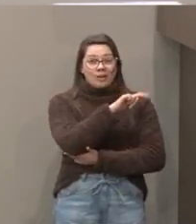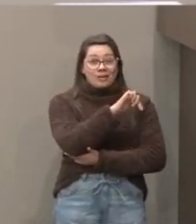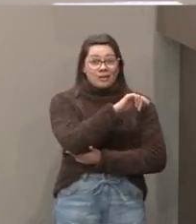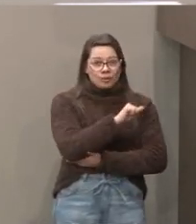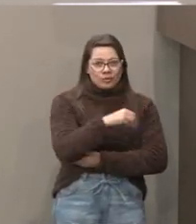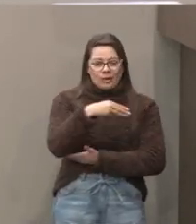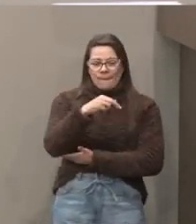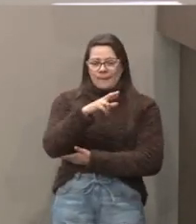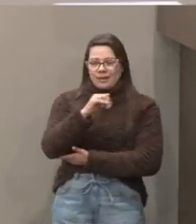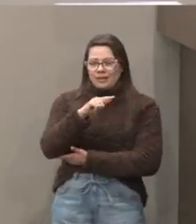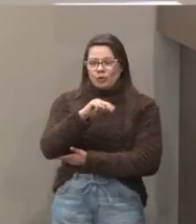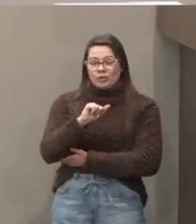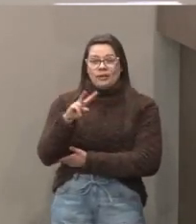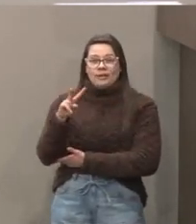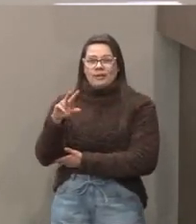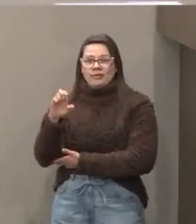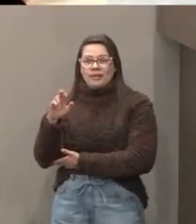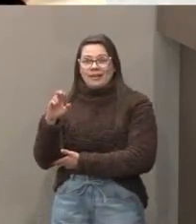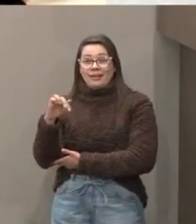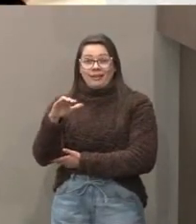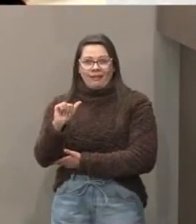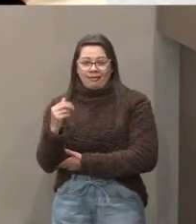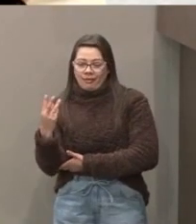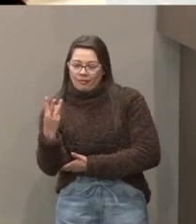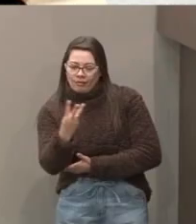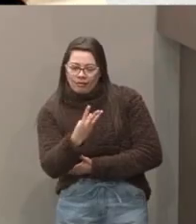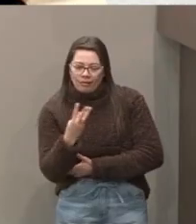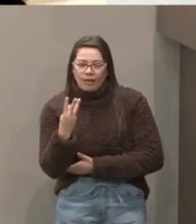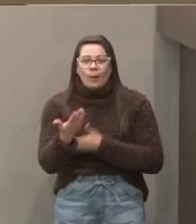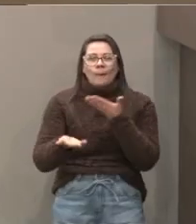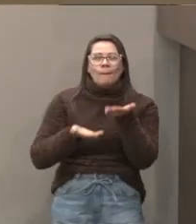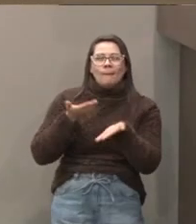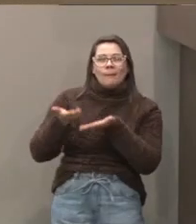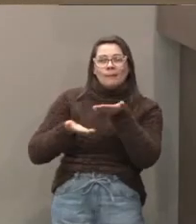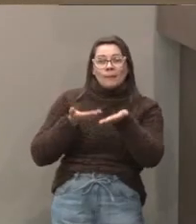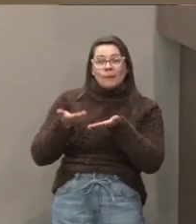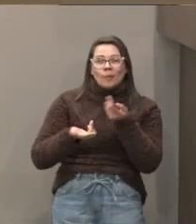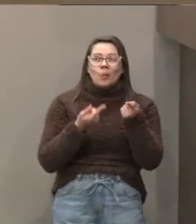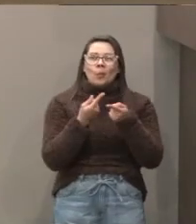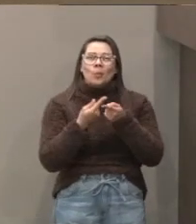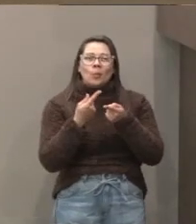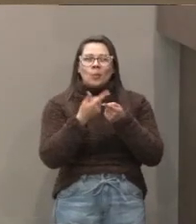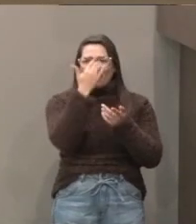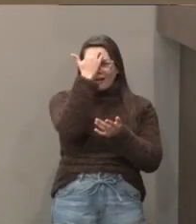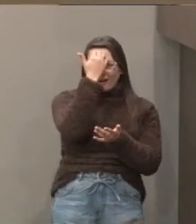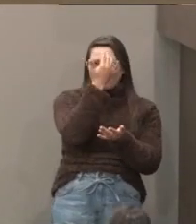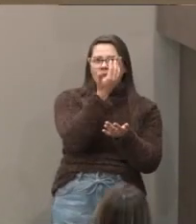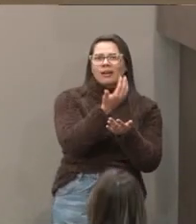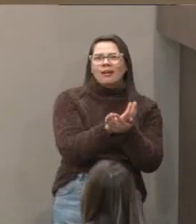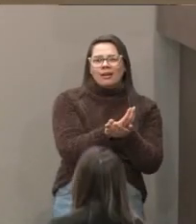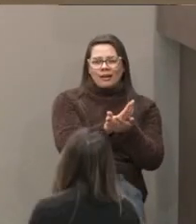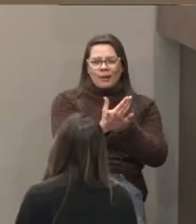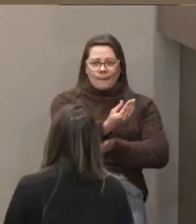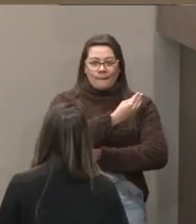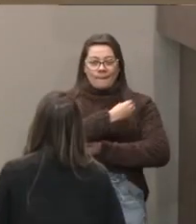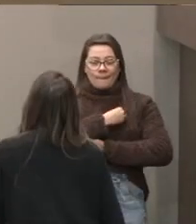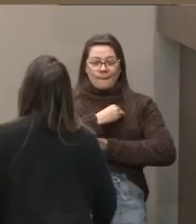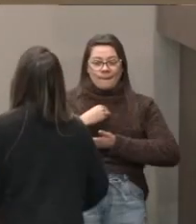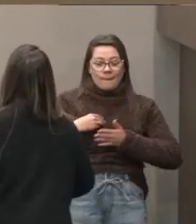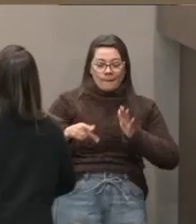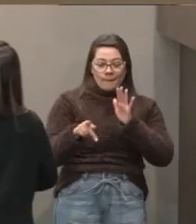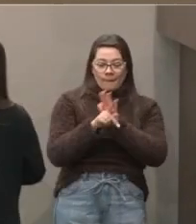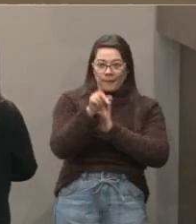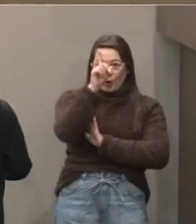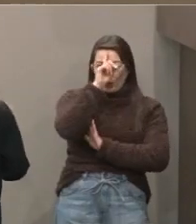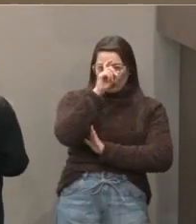Marilda e sua neta Verena foram atendidos no iote porque acreditavam nos médicos da iote, eu tenho